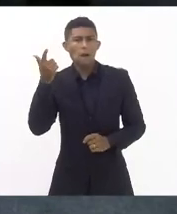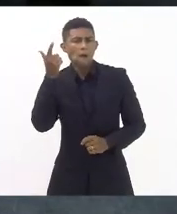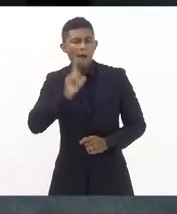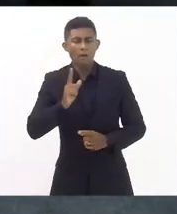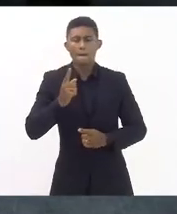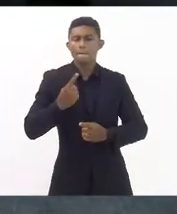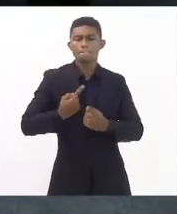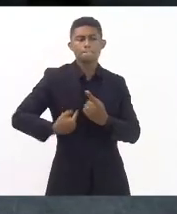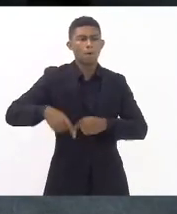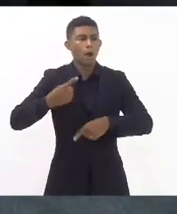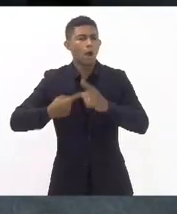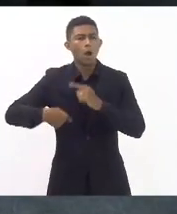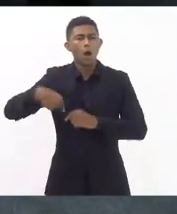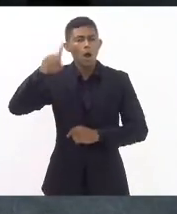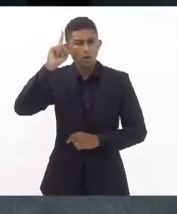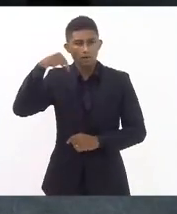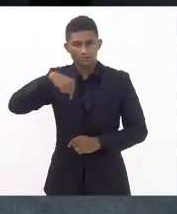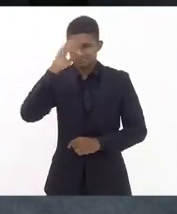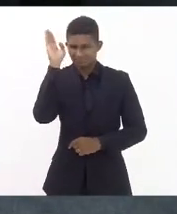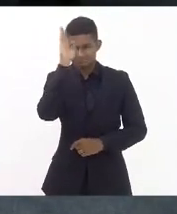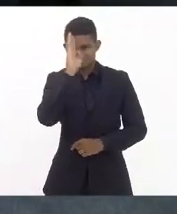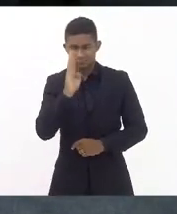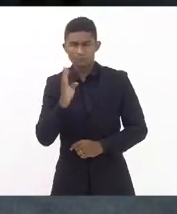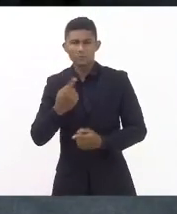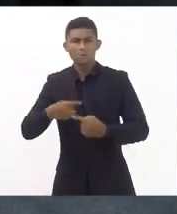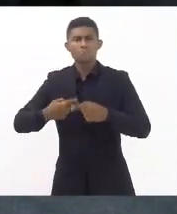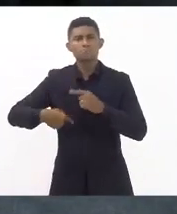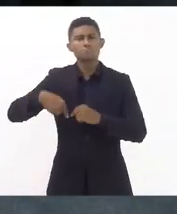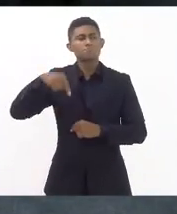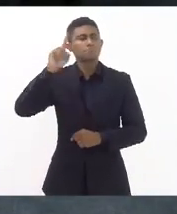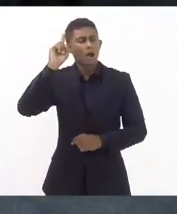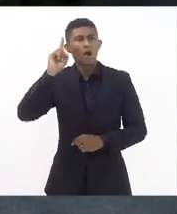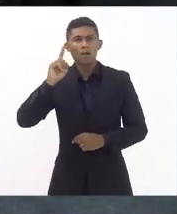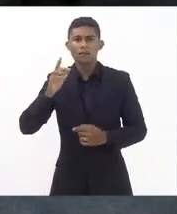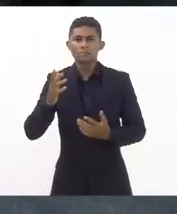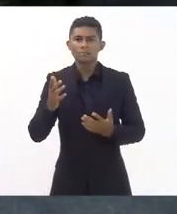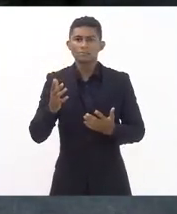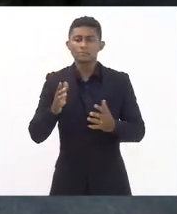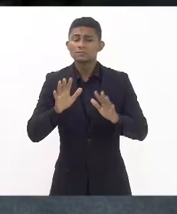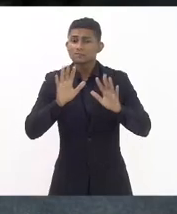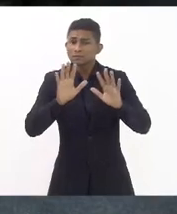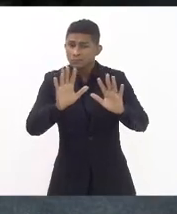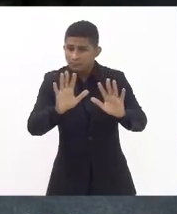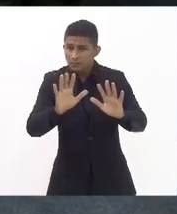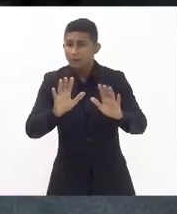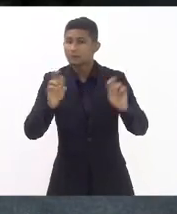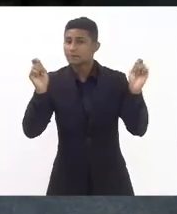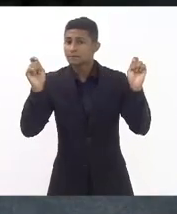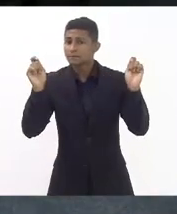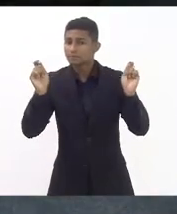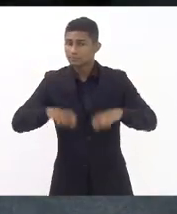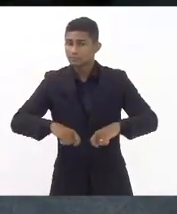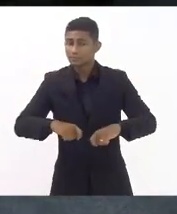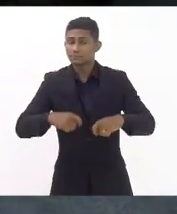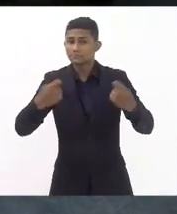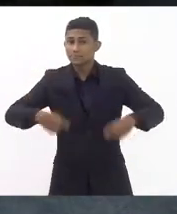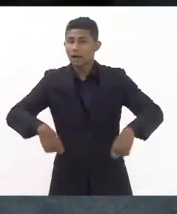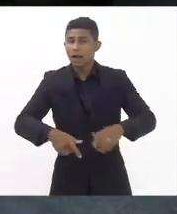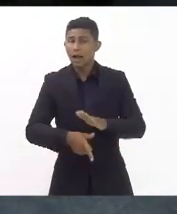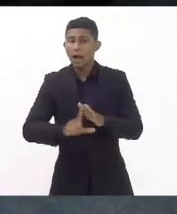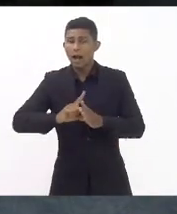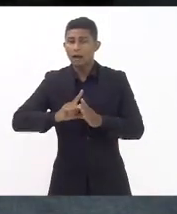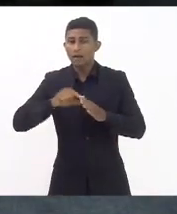avançar mais no nosso país se a gente não diminuir as desigualdades sociais, que aqui no